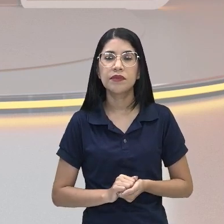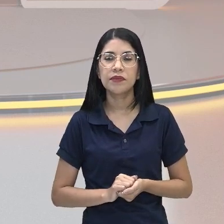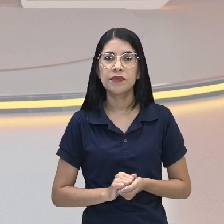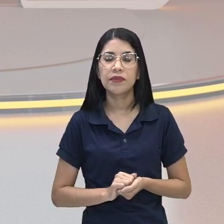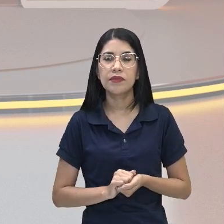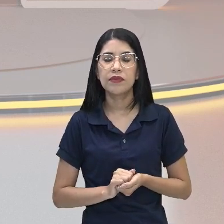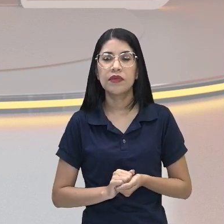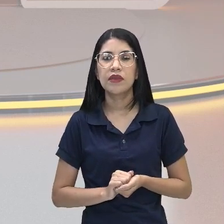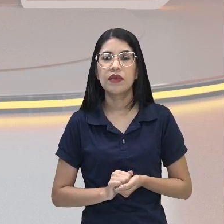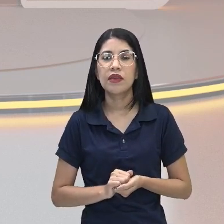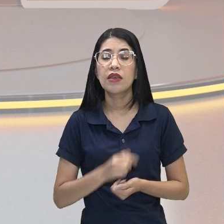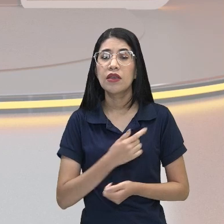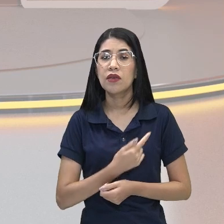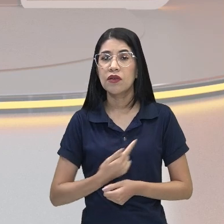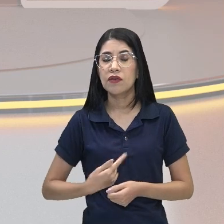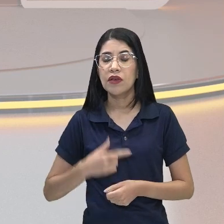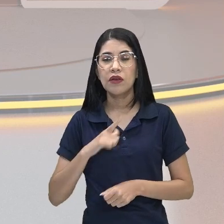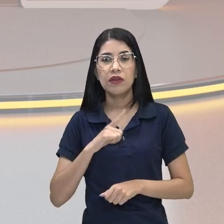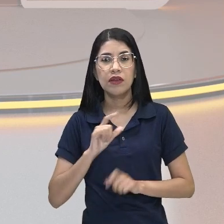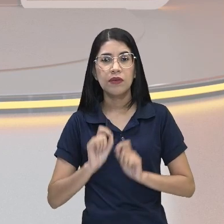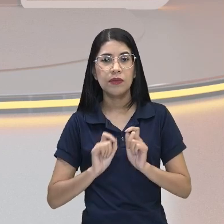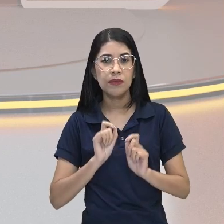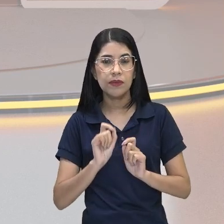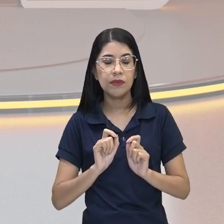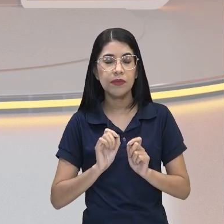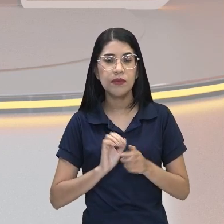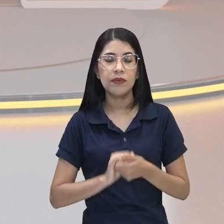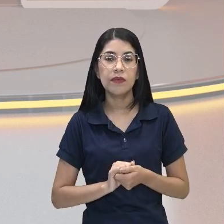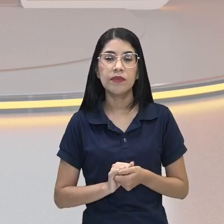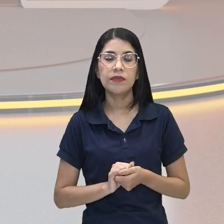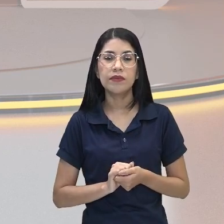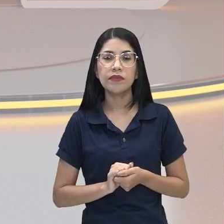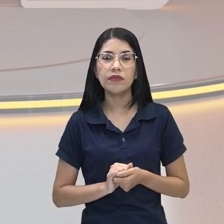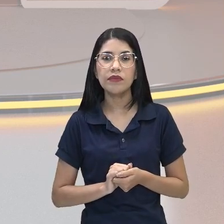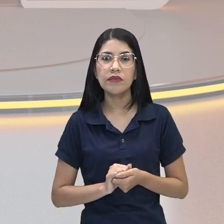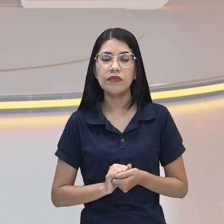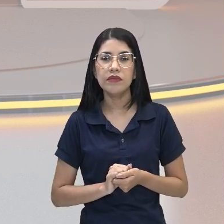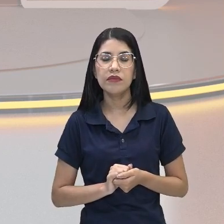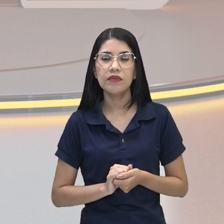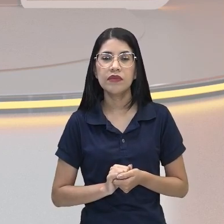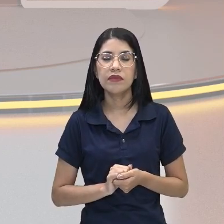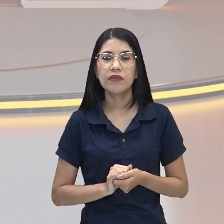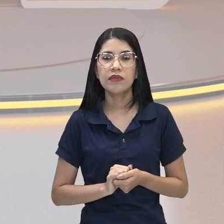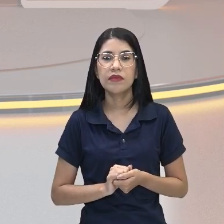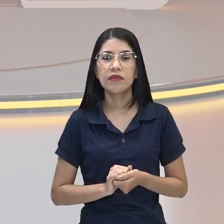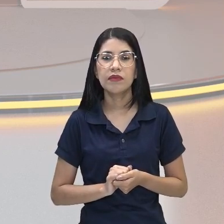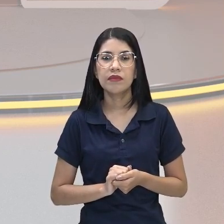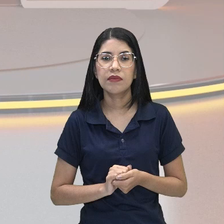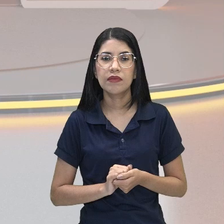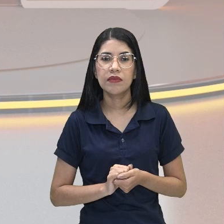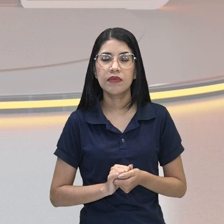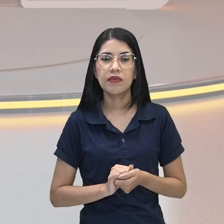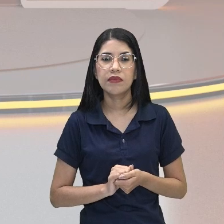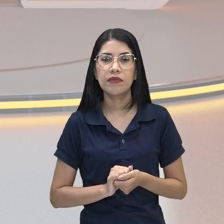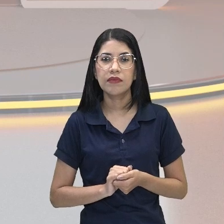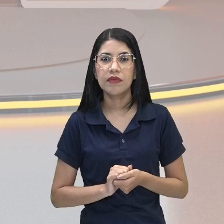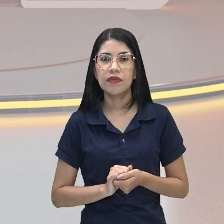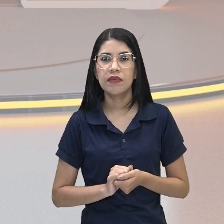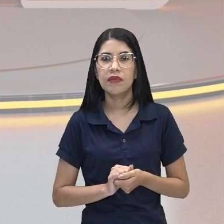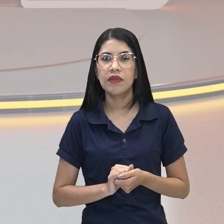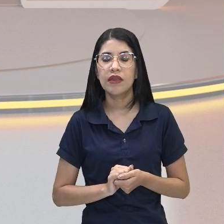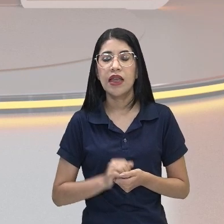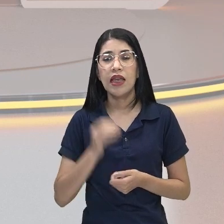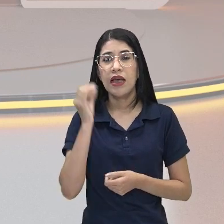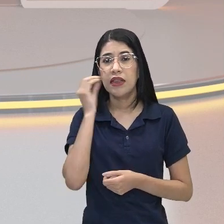o Estado ele vai então se prega a diminuição do Estado na economia,